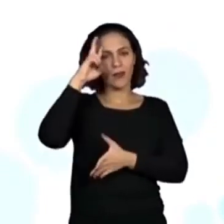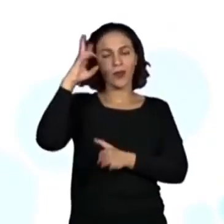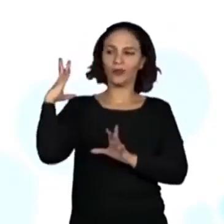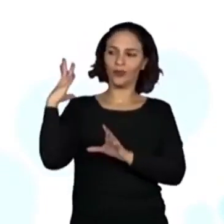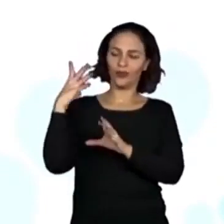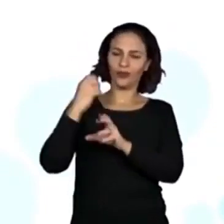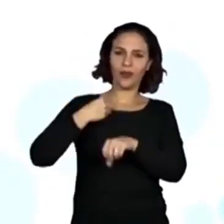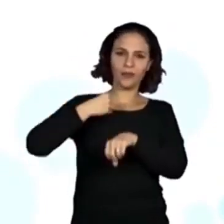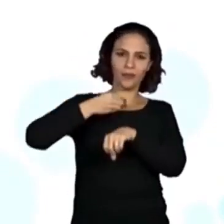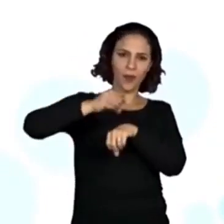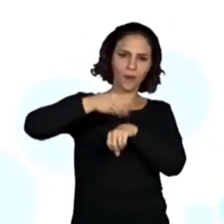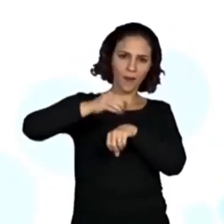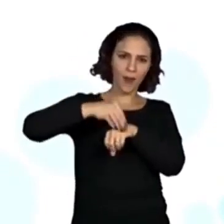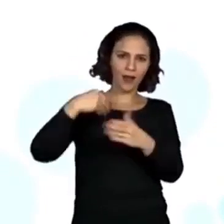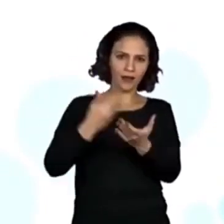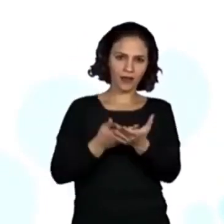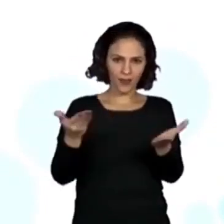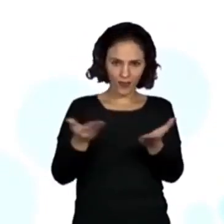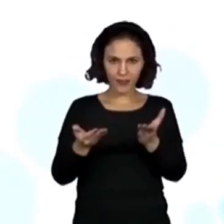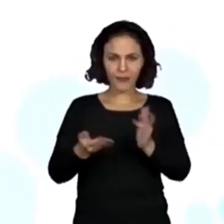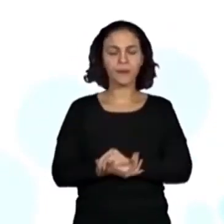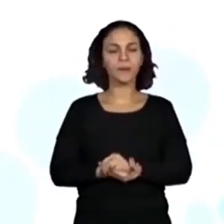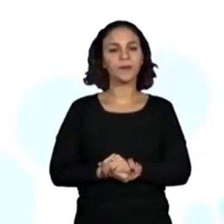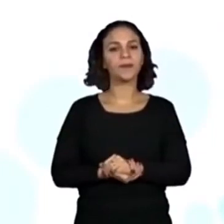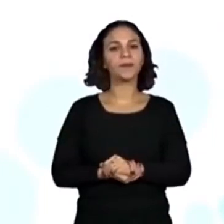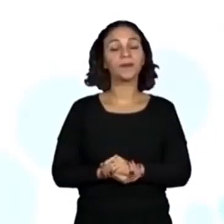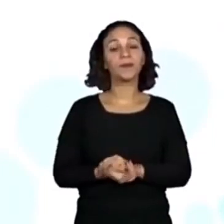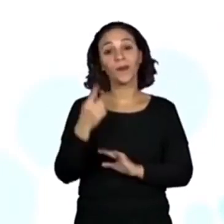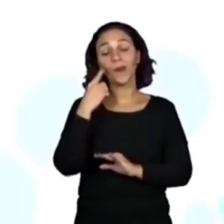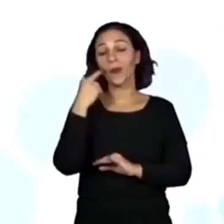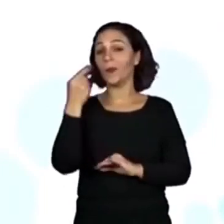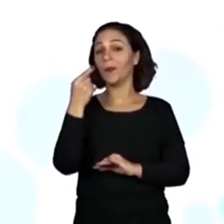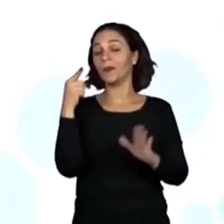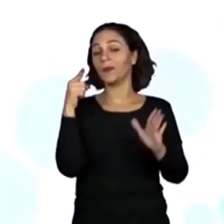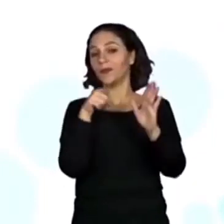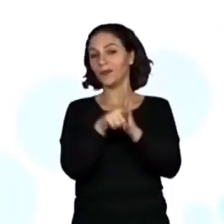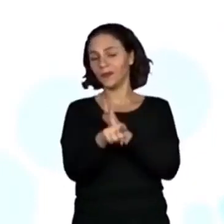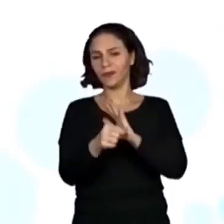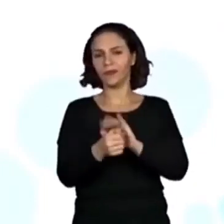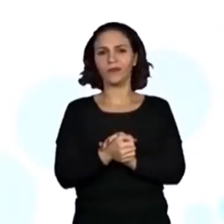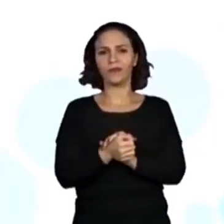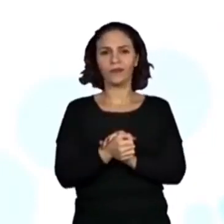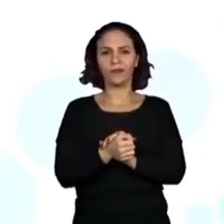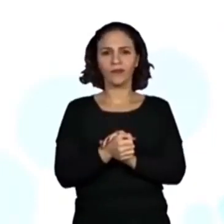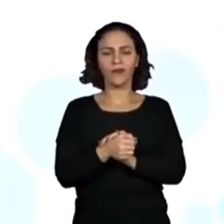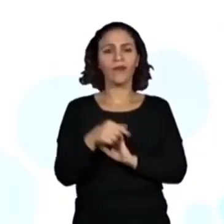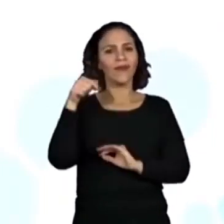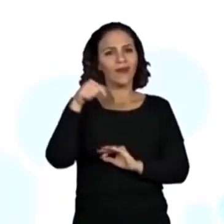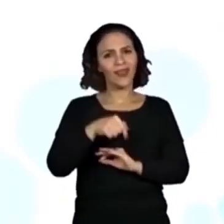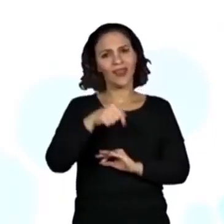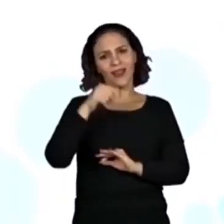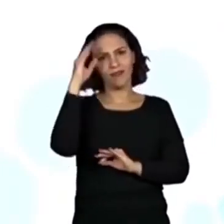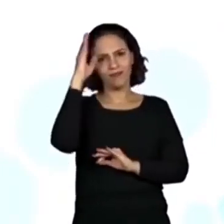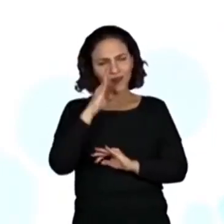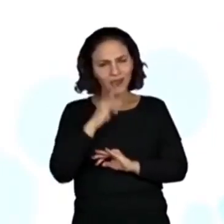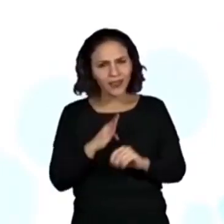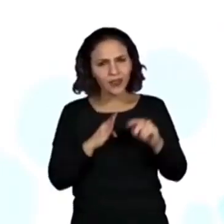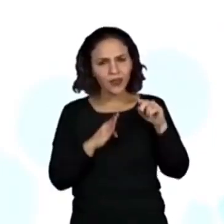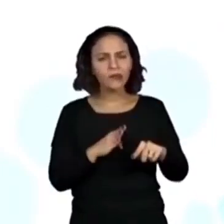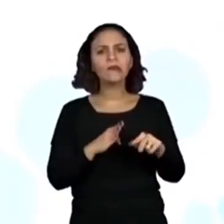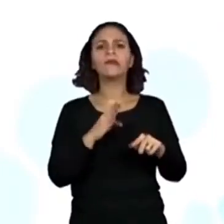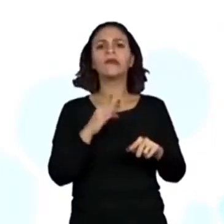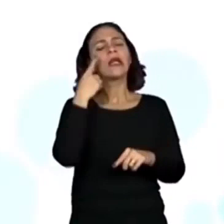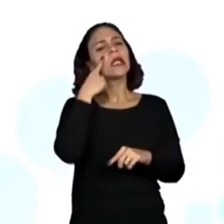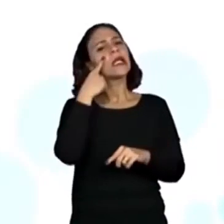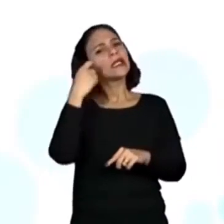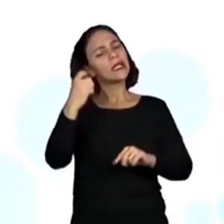que foi dito aqui até agora, né? Então, a primeira, foi o interesse nacional em desenvolver o